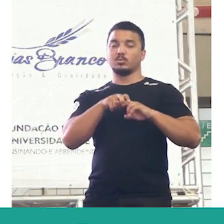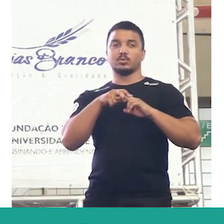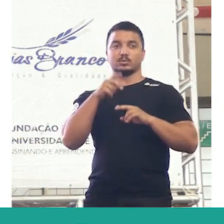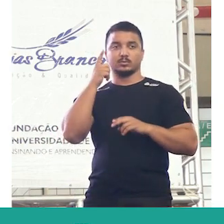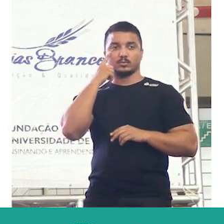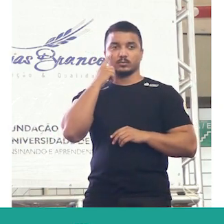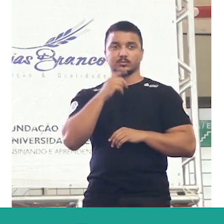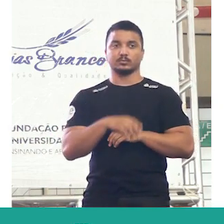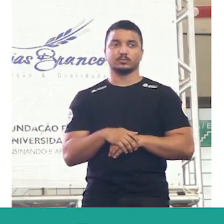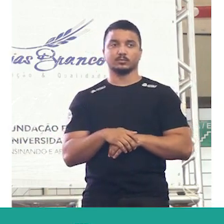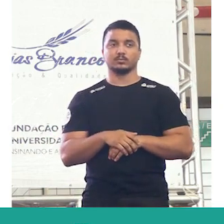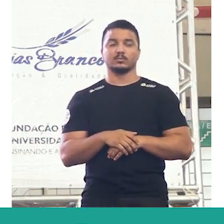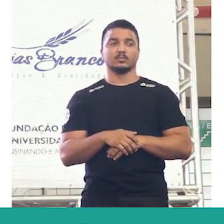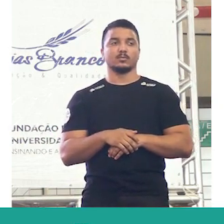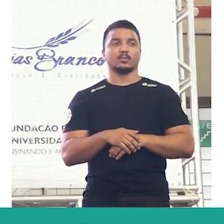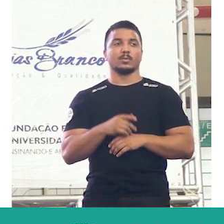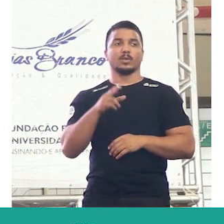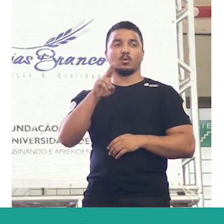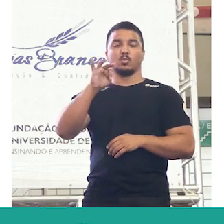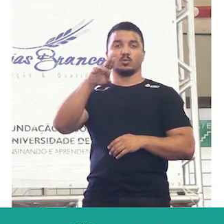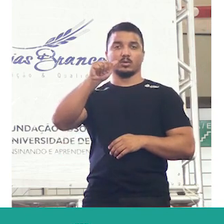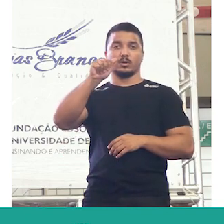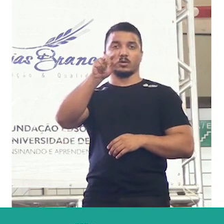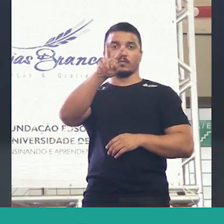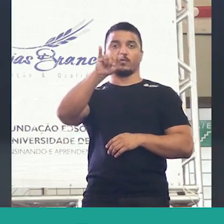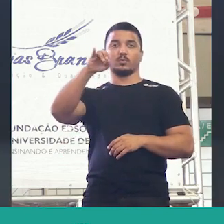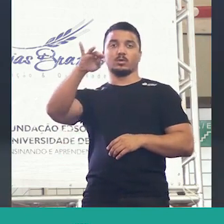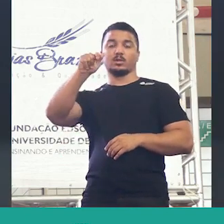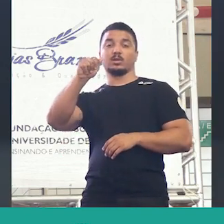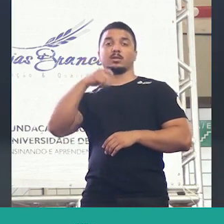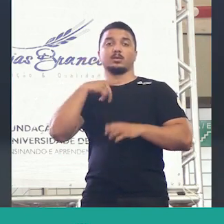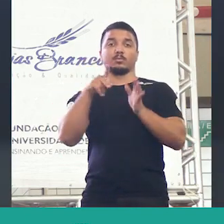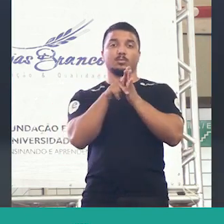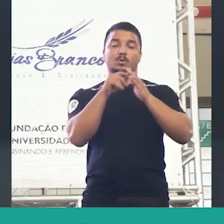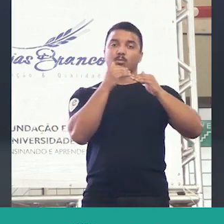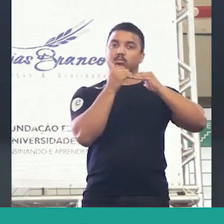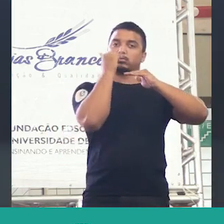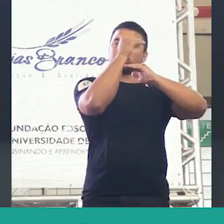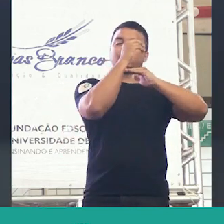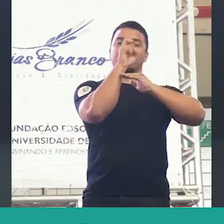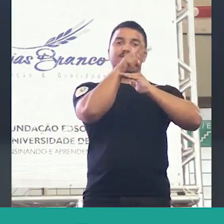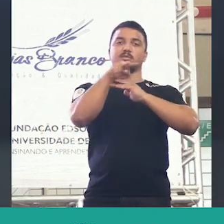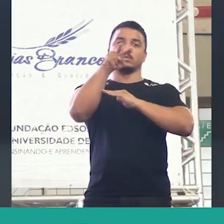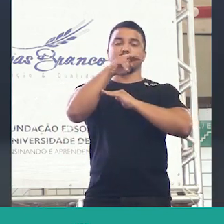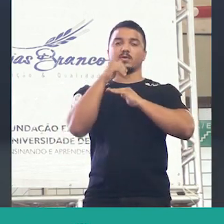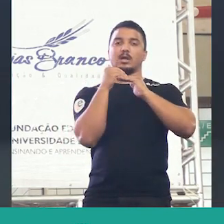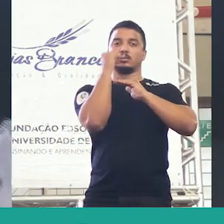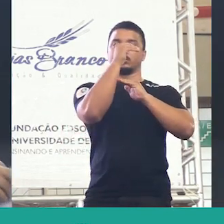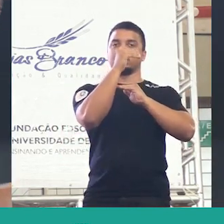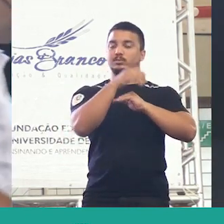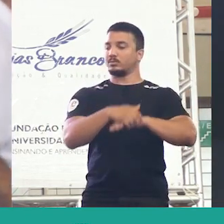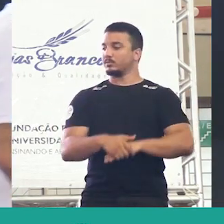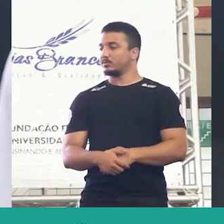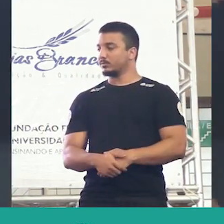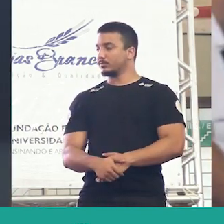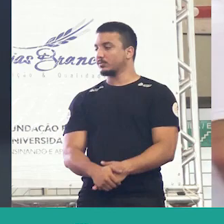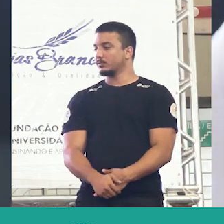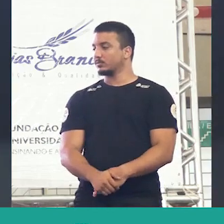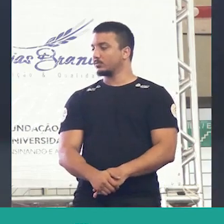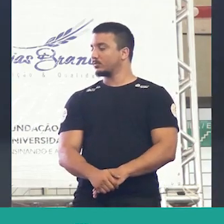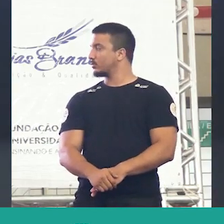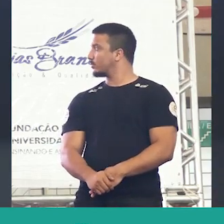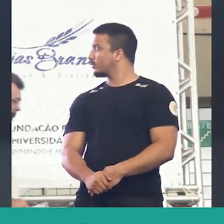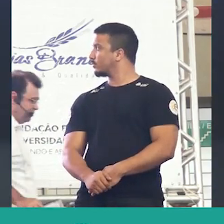Então escrevam aí, escreva todos. O ultravioleta tem uma frequência acima da visível.